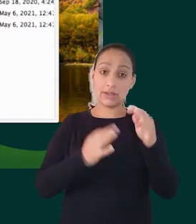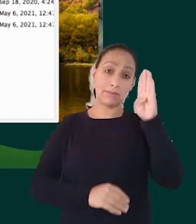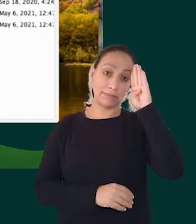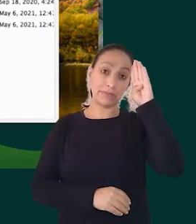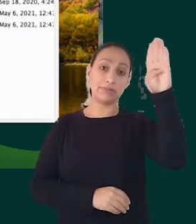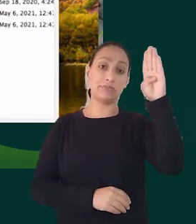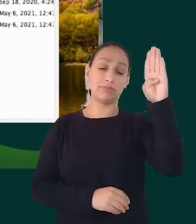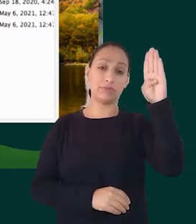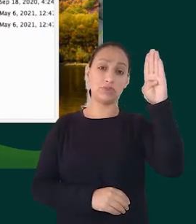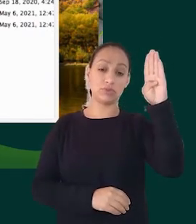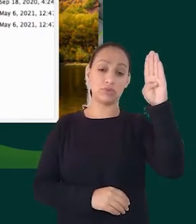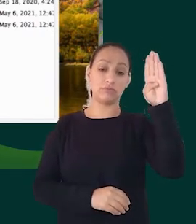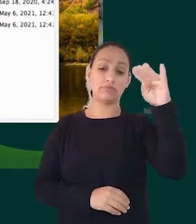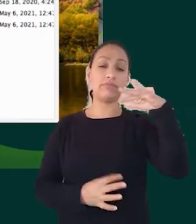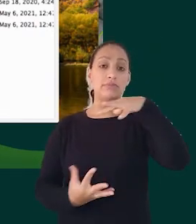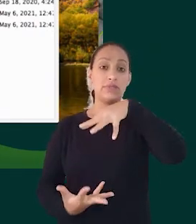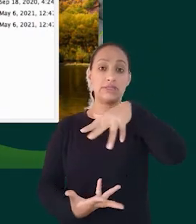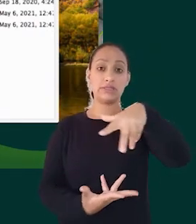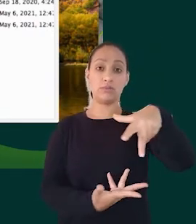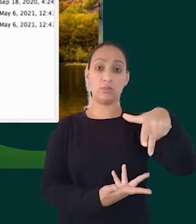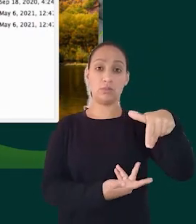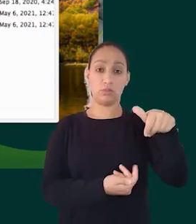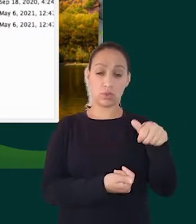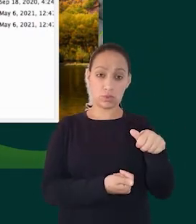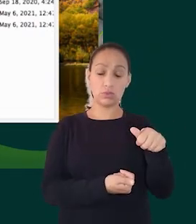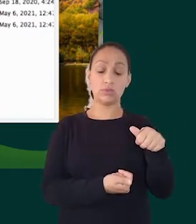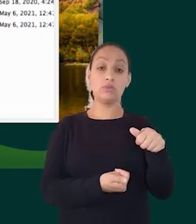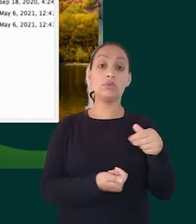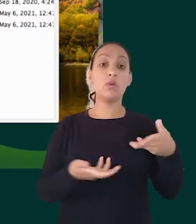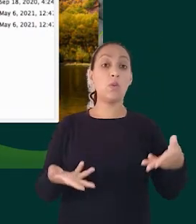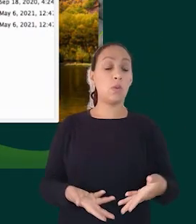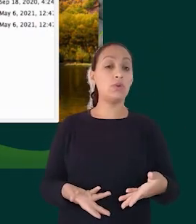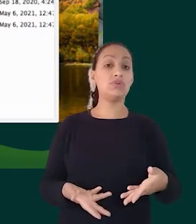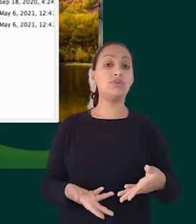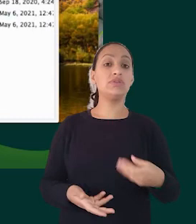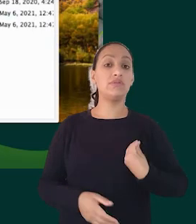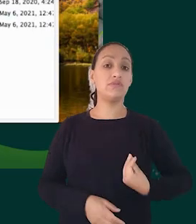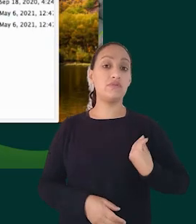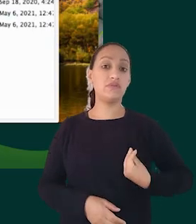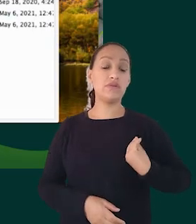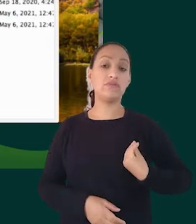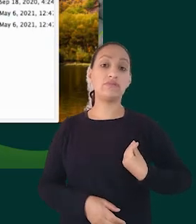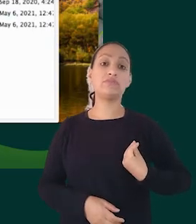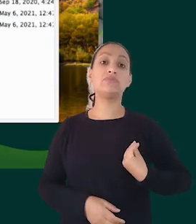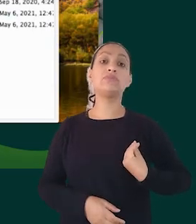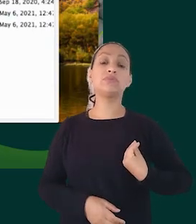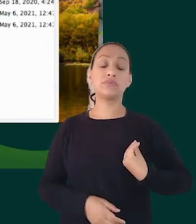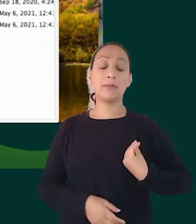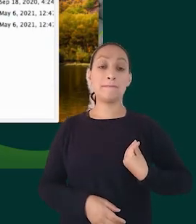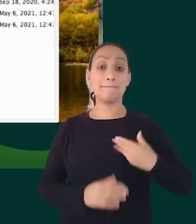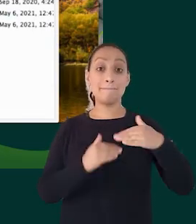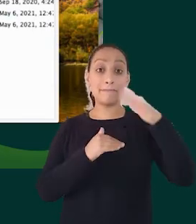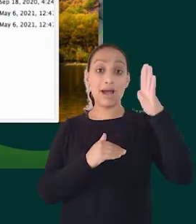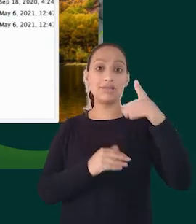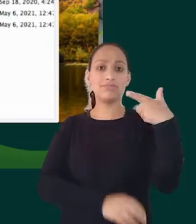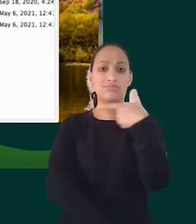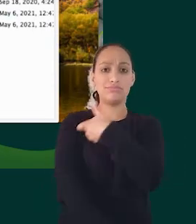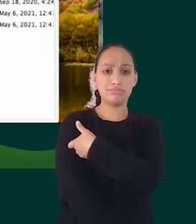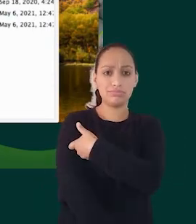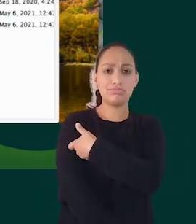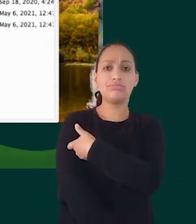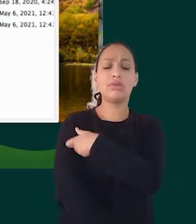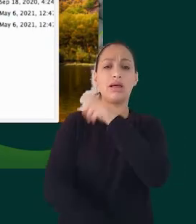nesses mundos, nesse mundo de negações que vivemos hoje, que quanto eu mais vacinar, os novos casos